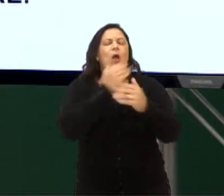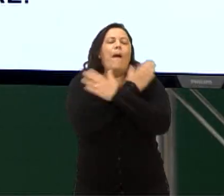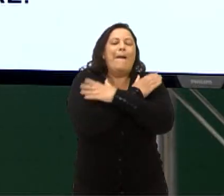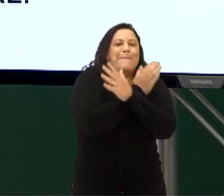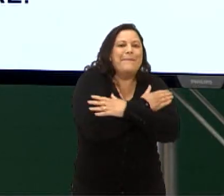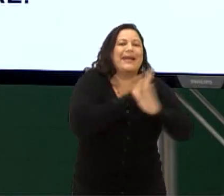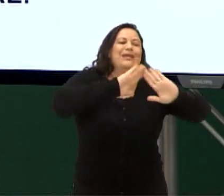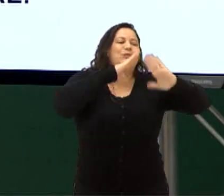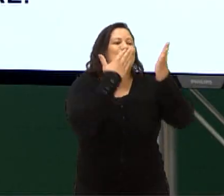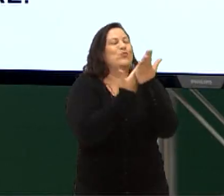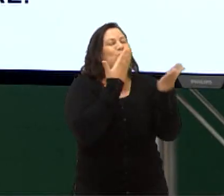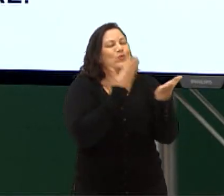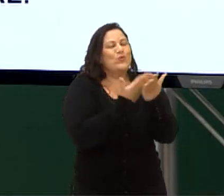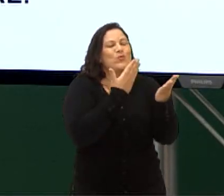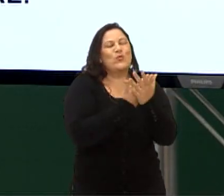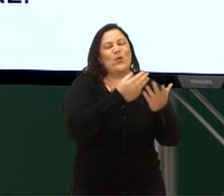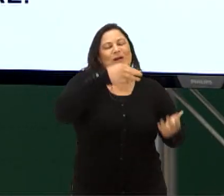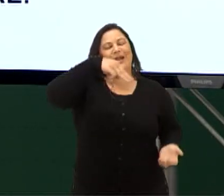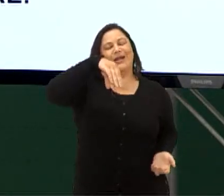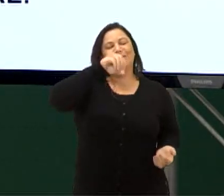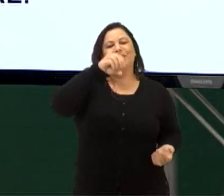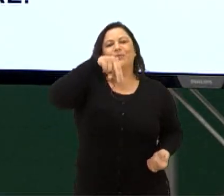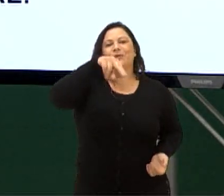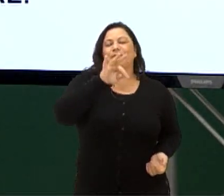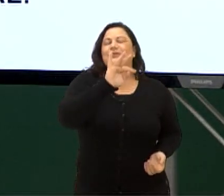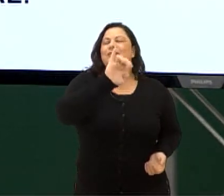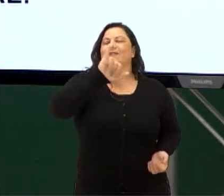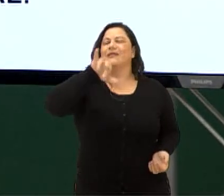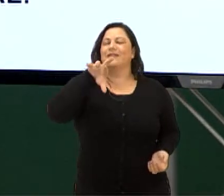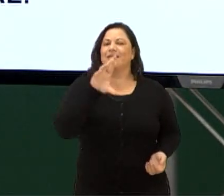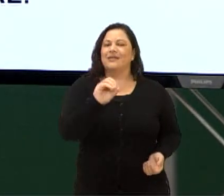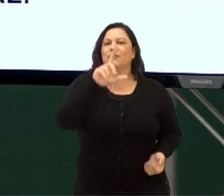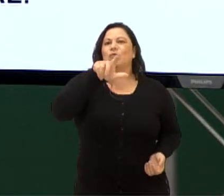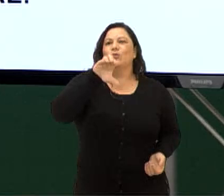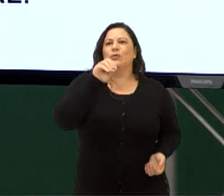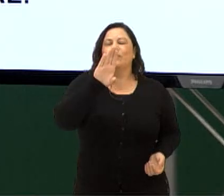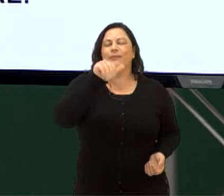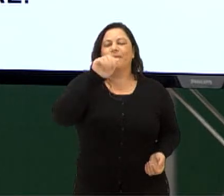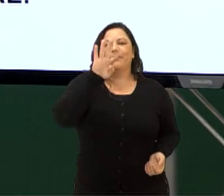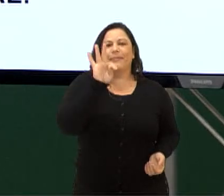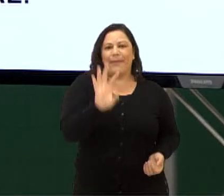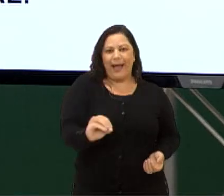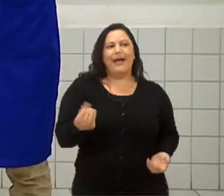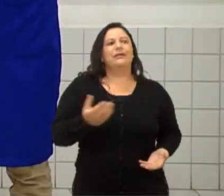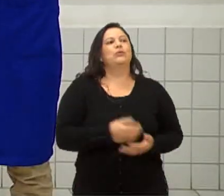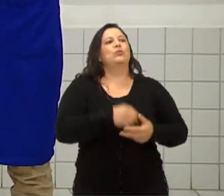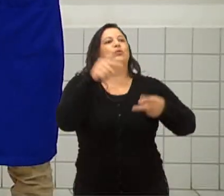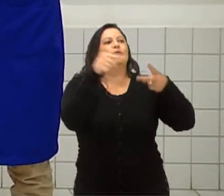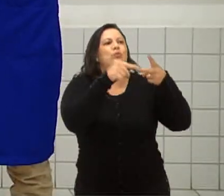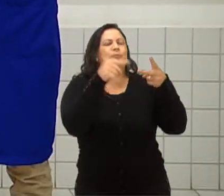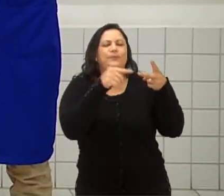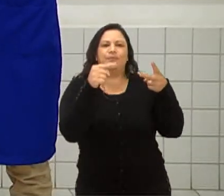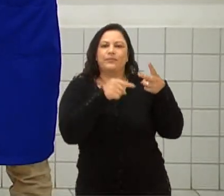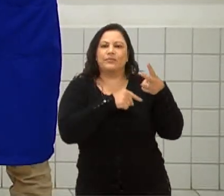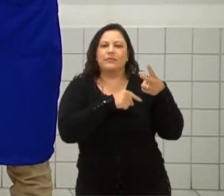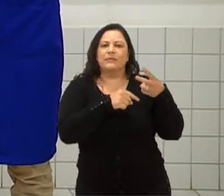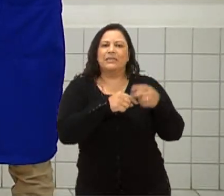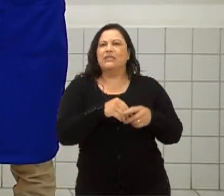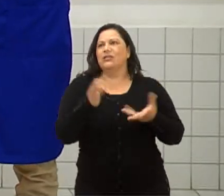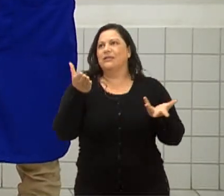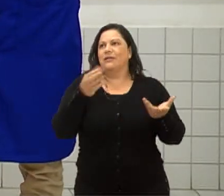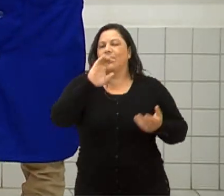Monteiro Lobato, o Juliano Mateus aqui do Colégio Estadual Marechal Rondon de Campo